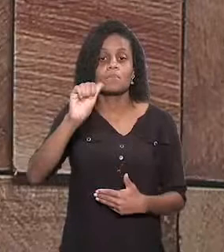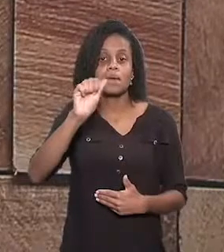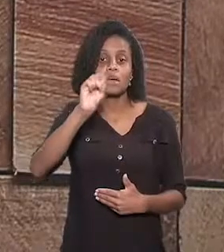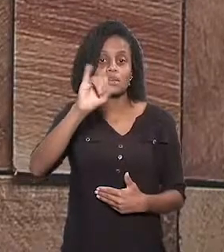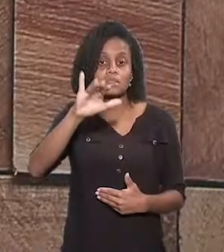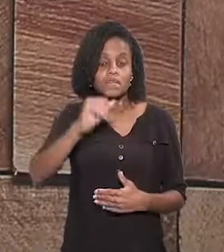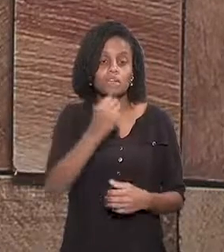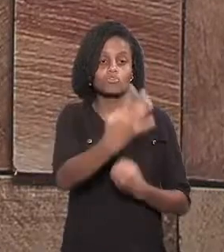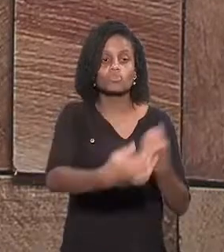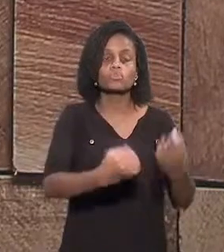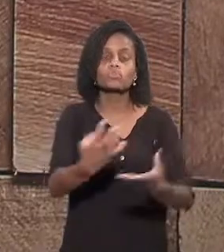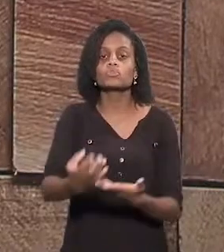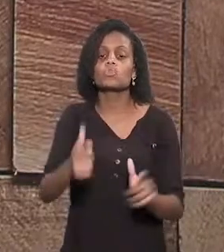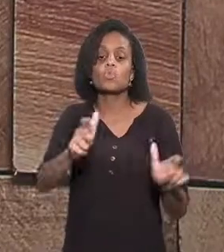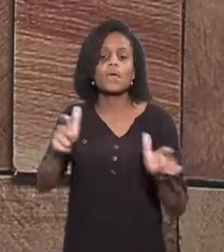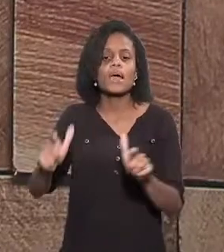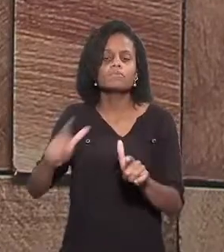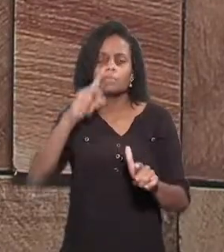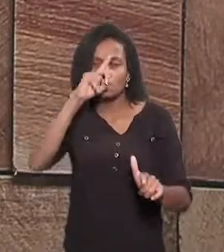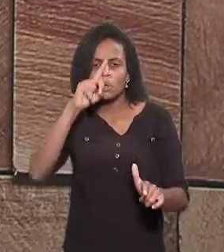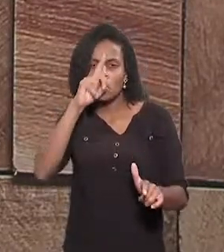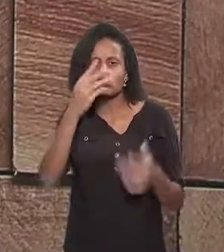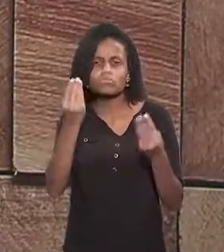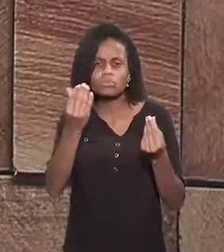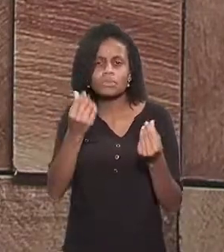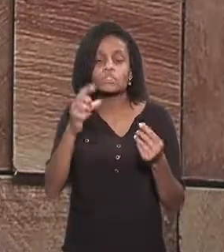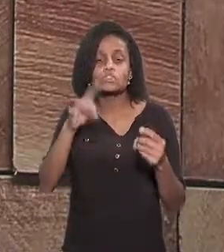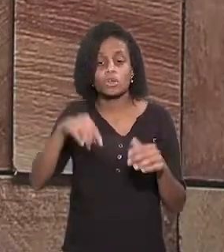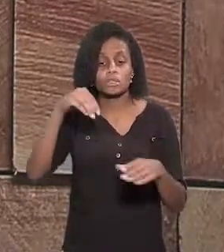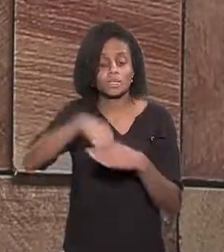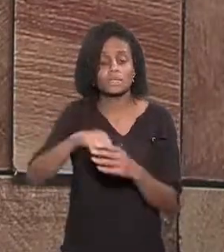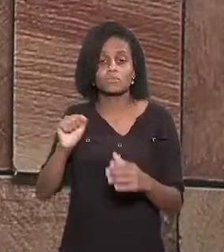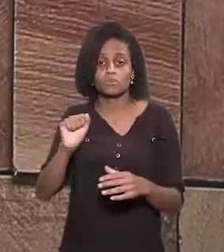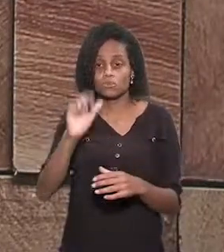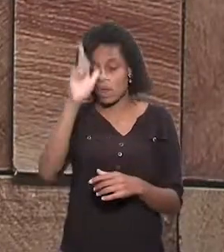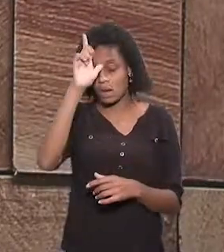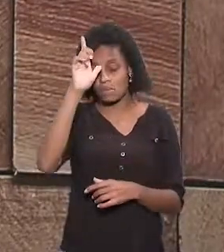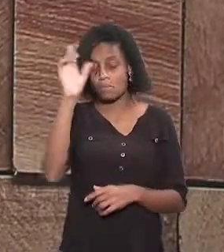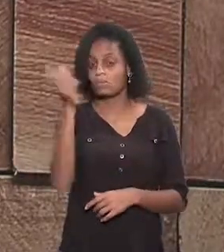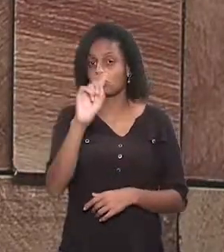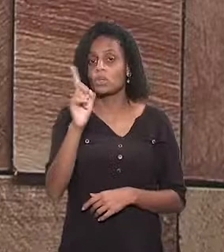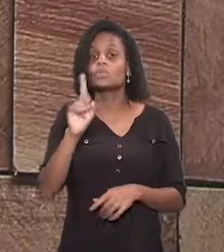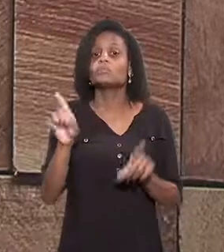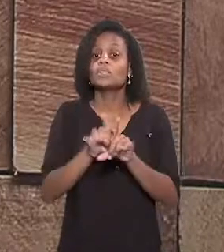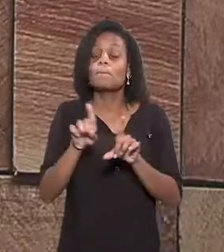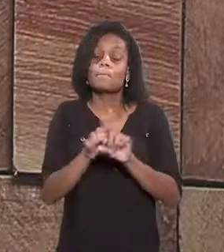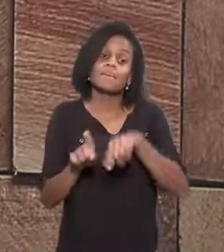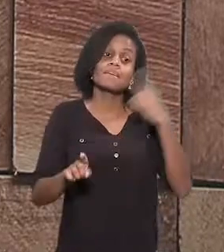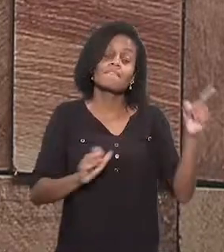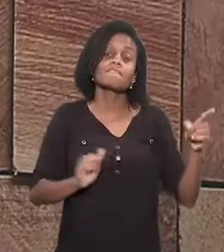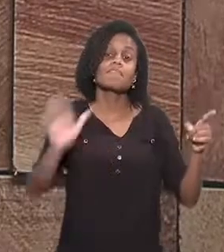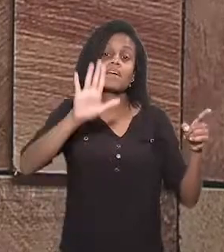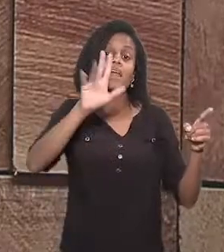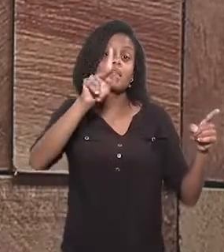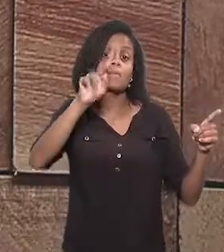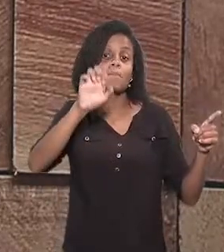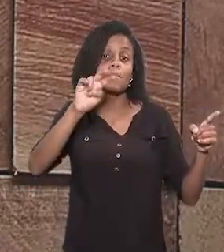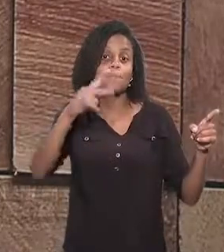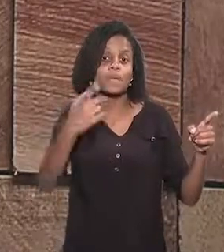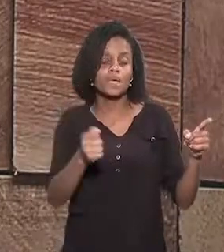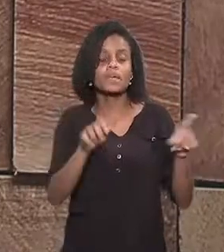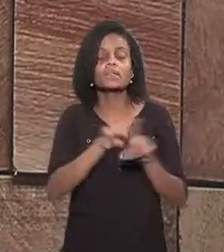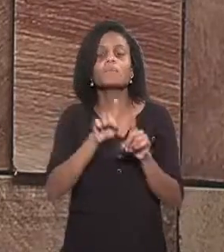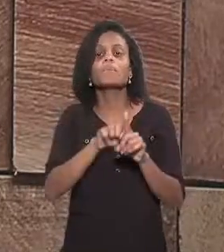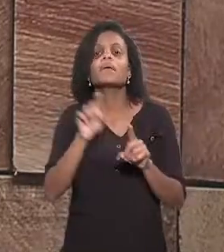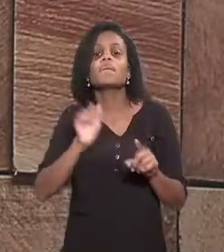distribuímos nas áreas mais vulneráveis. Não foi só no Complexo do Alemão. A gente conseguiu também arrecadar para o Complexo da Penha, que é vizinho, e